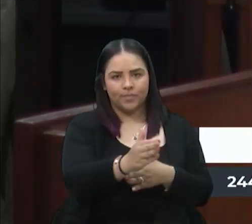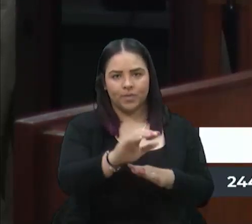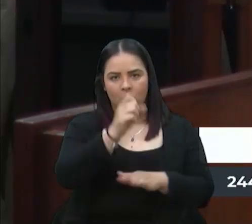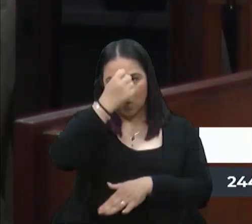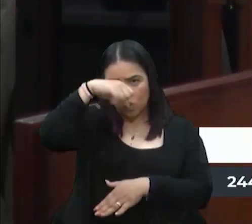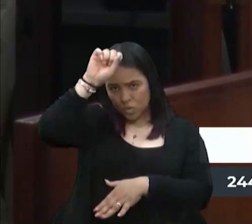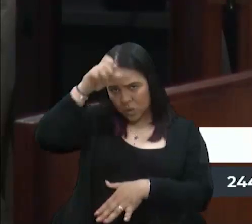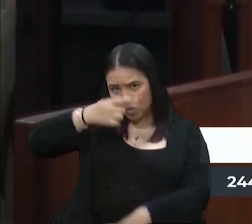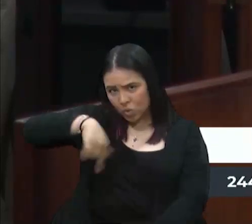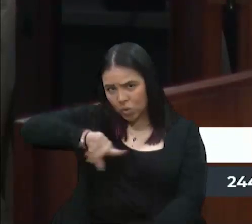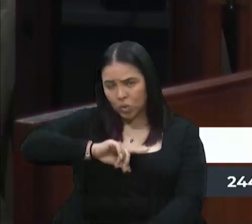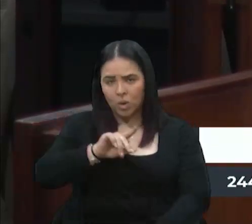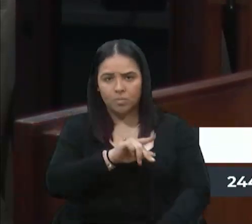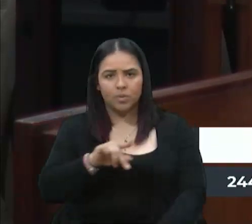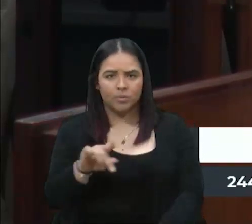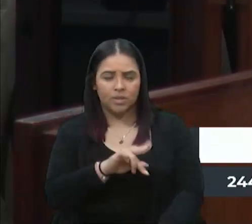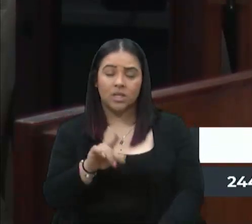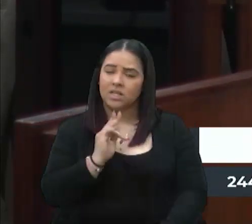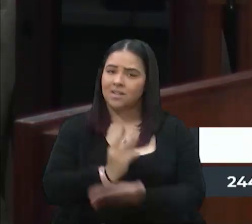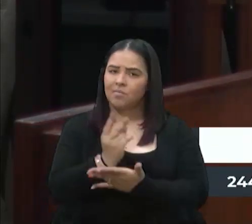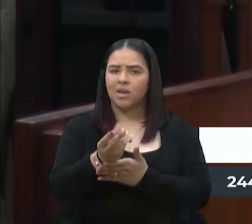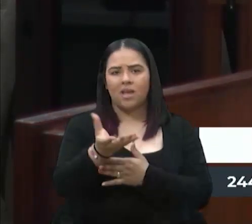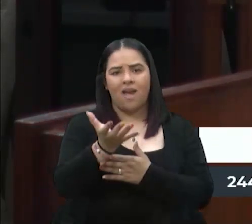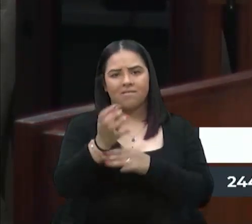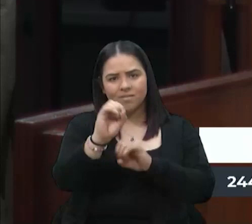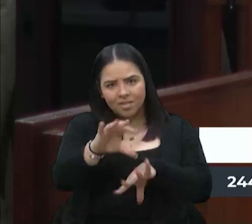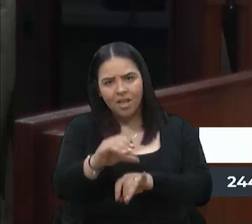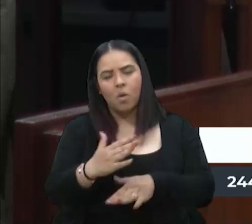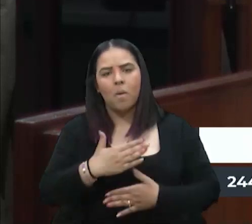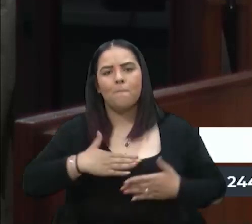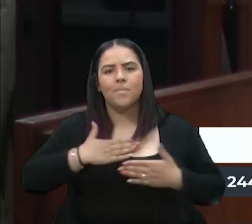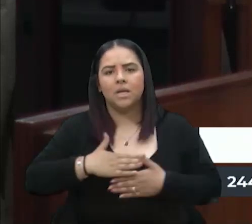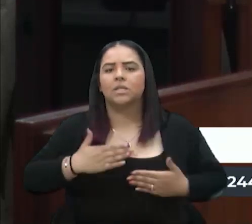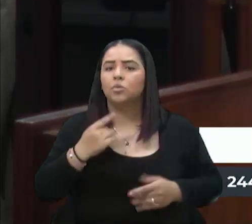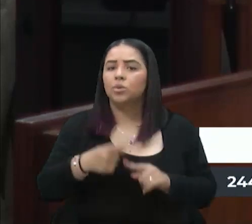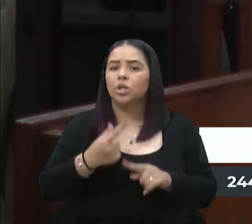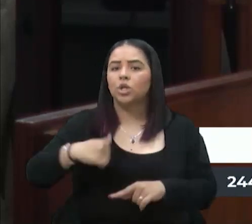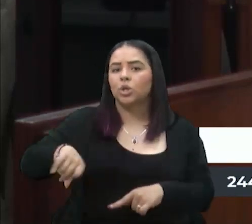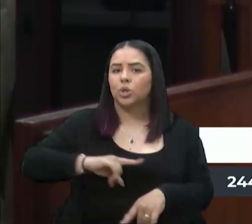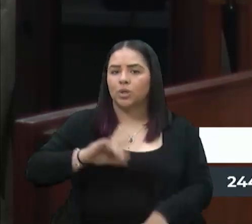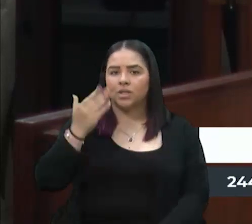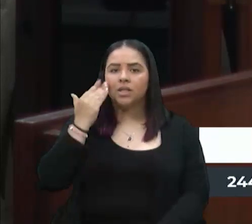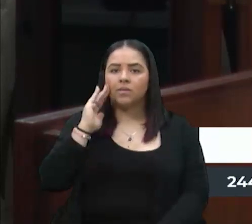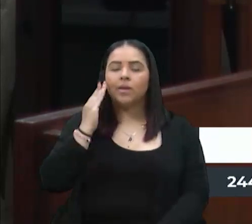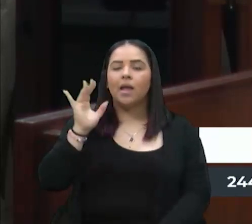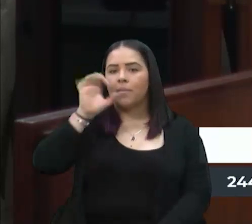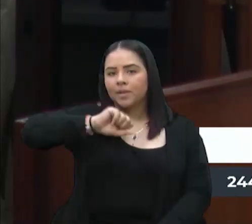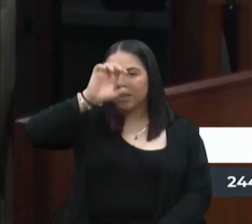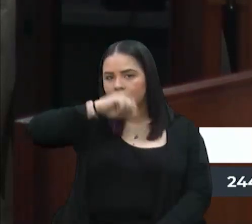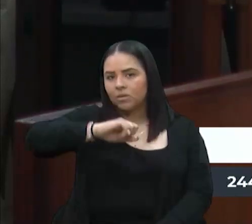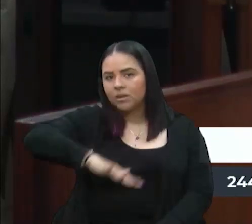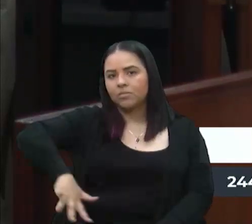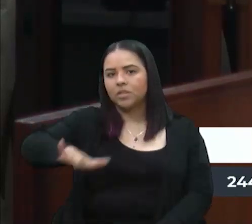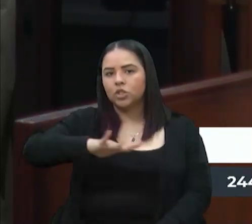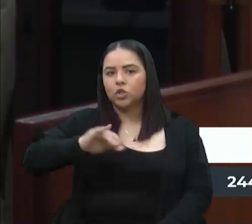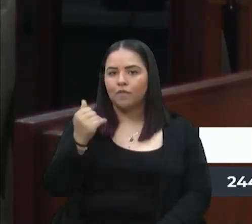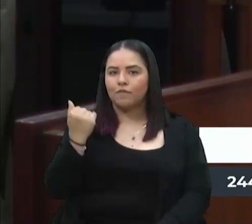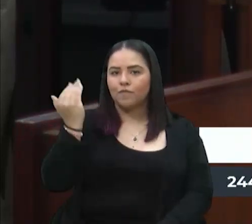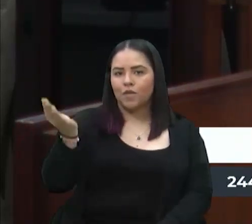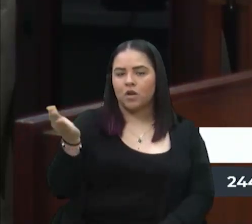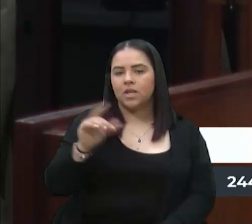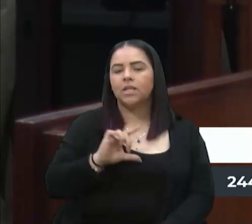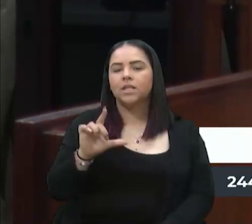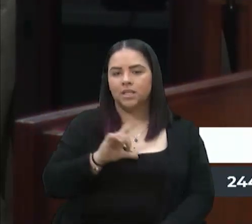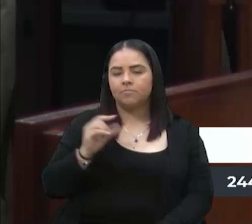que o ensino seja de uma forma prazerosa, pois entendemos que aprendizados realizados em ambientes externos têm